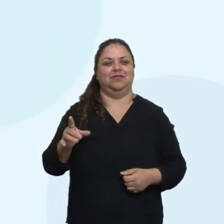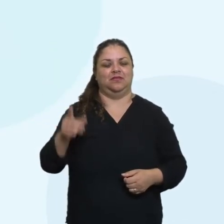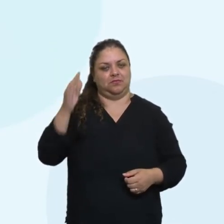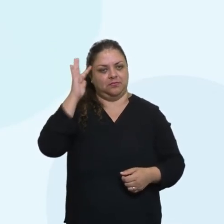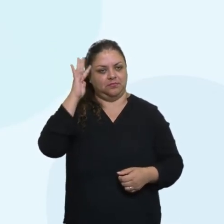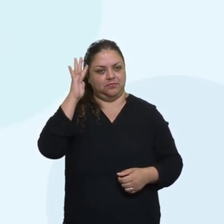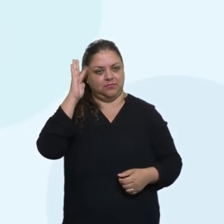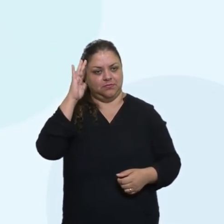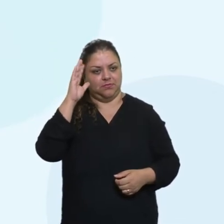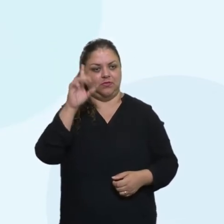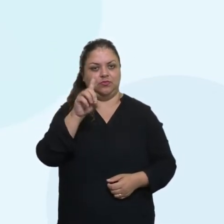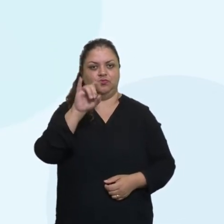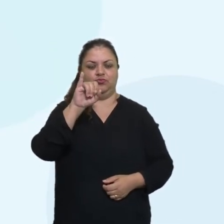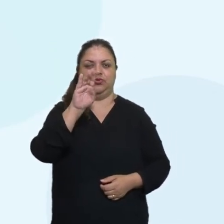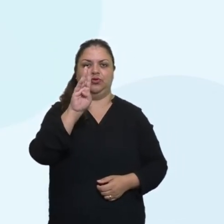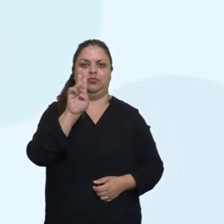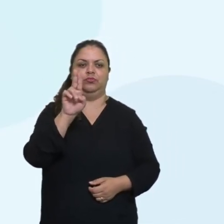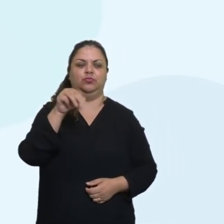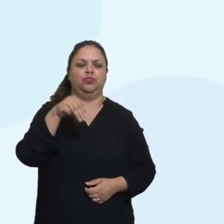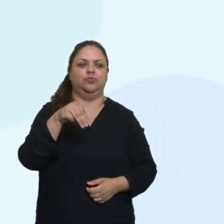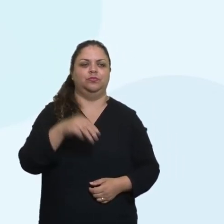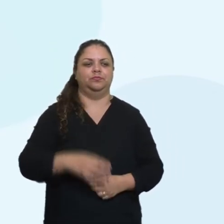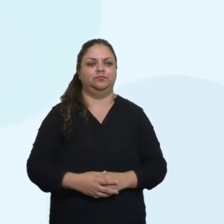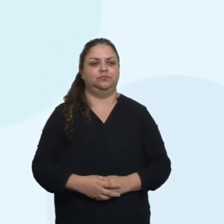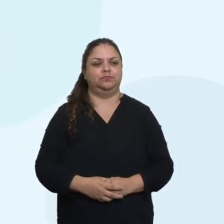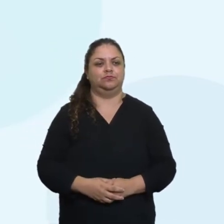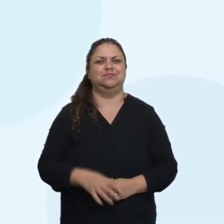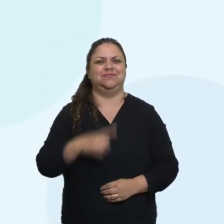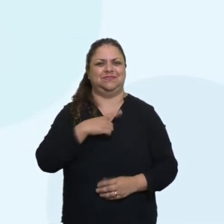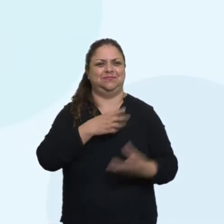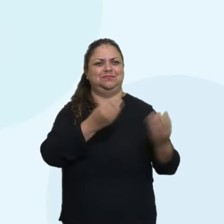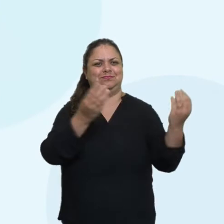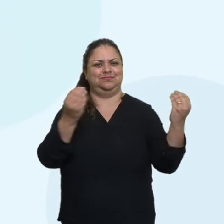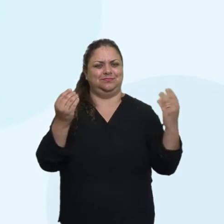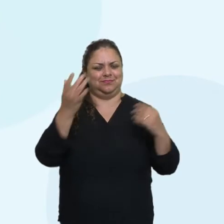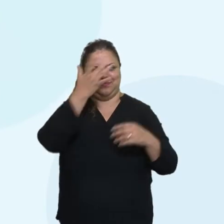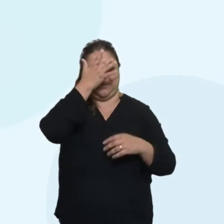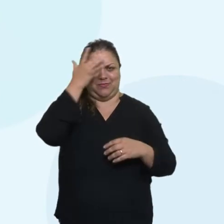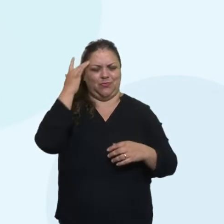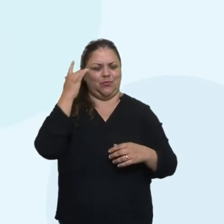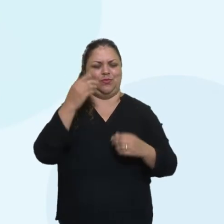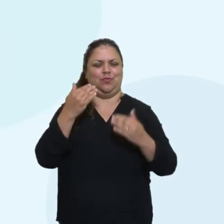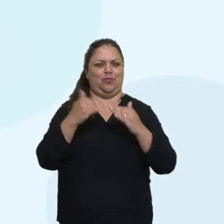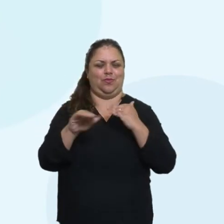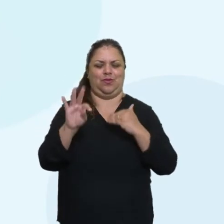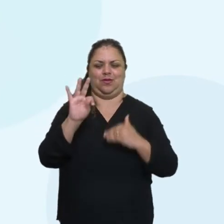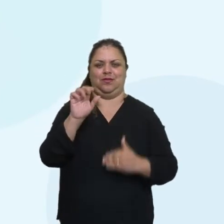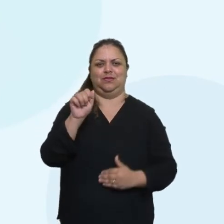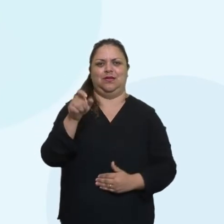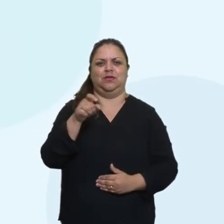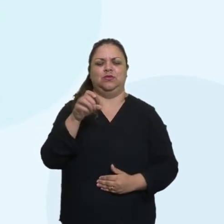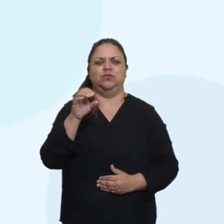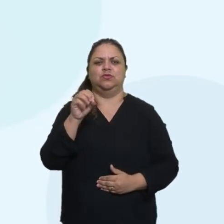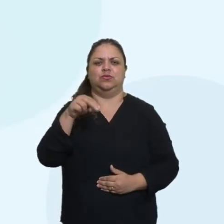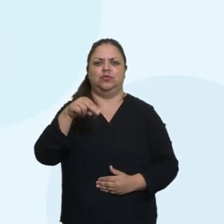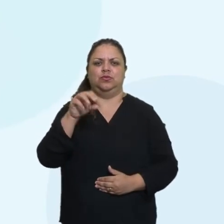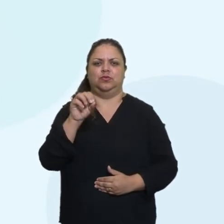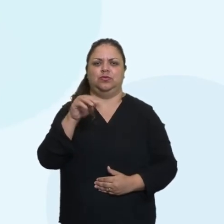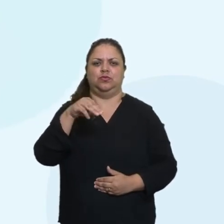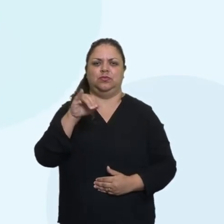E aí eu tomo até o cuidado porque eu sei que tem bastante críticos dessa taxonomia e é necessário que haja mesmo